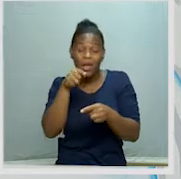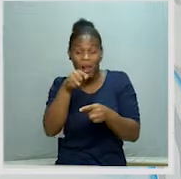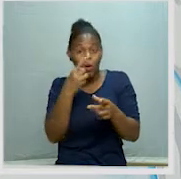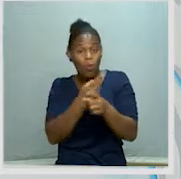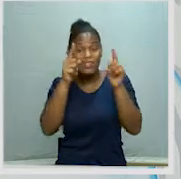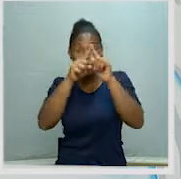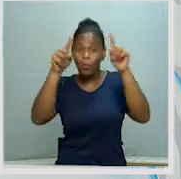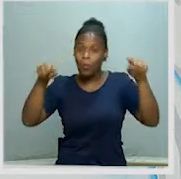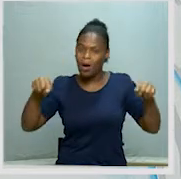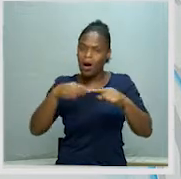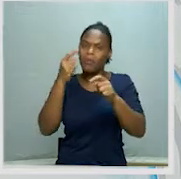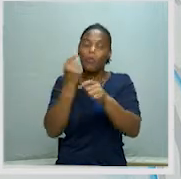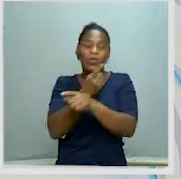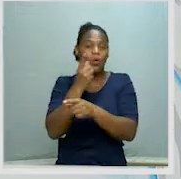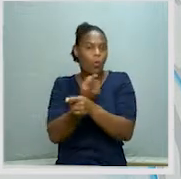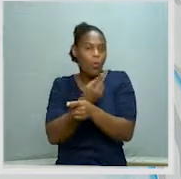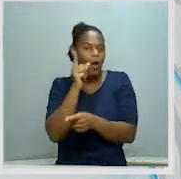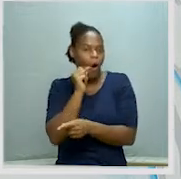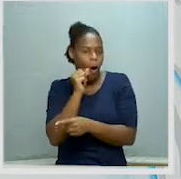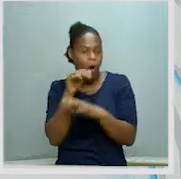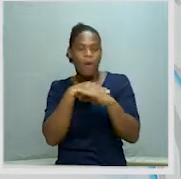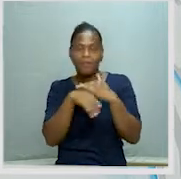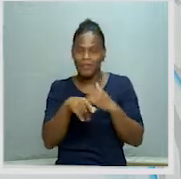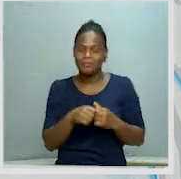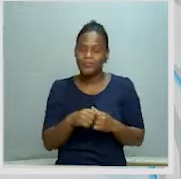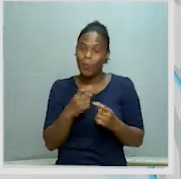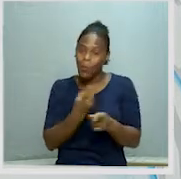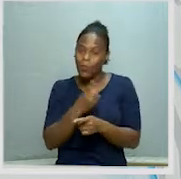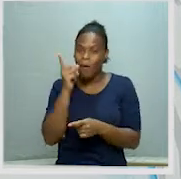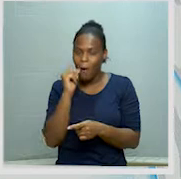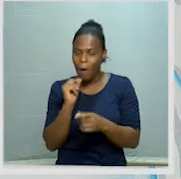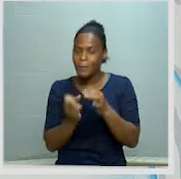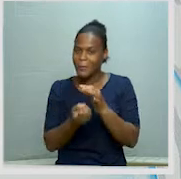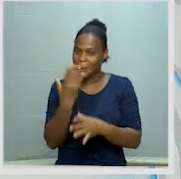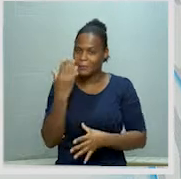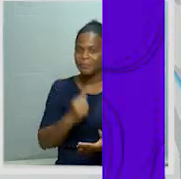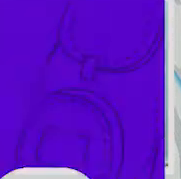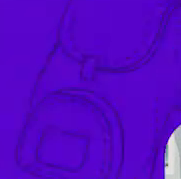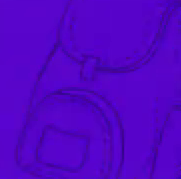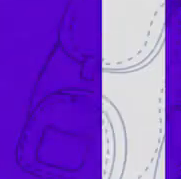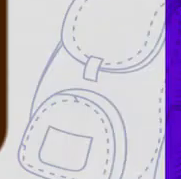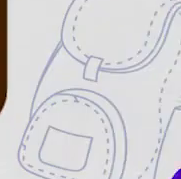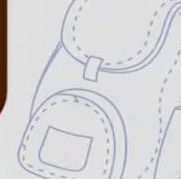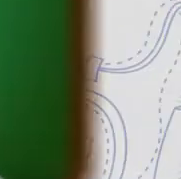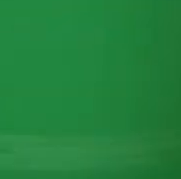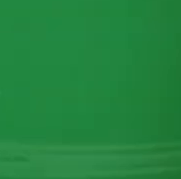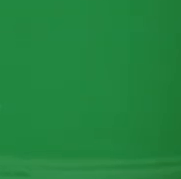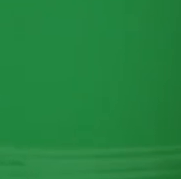são produzidas pelo homem, são frutos de ação do homem.